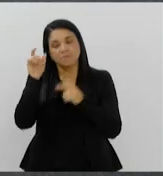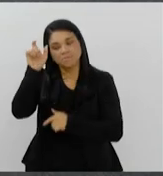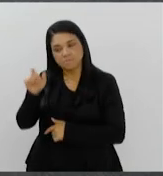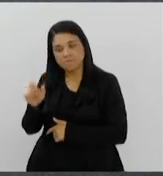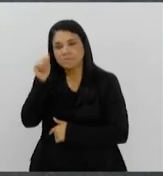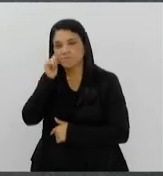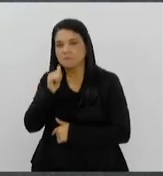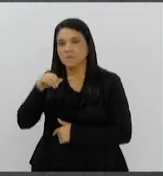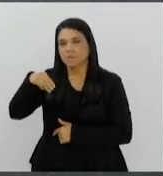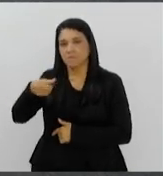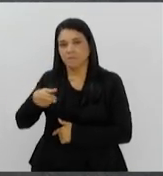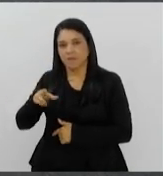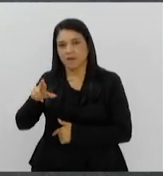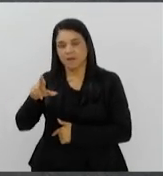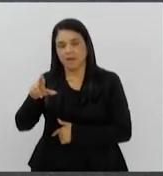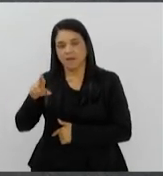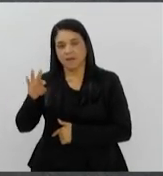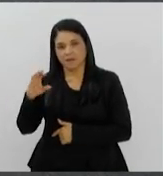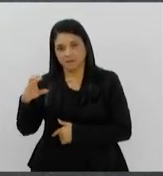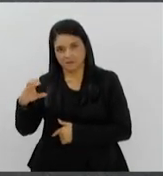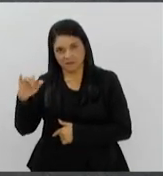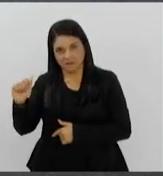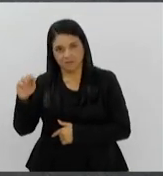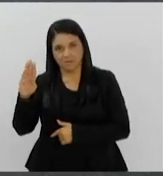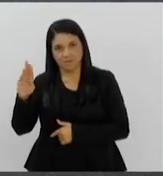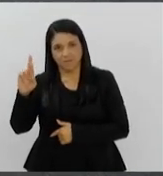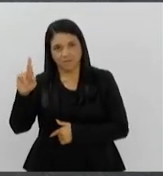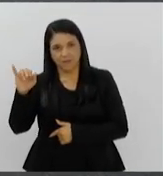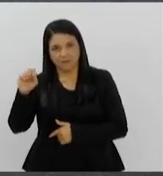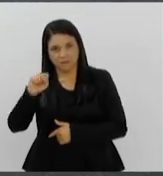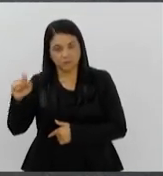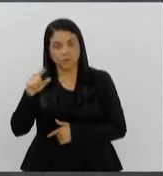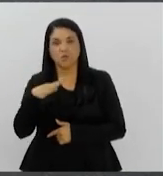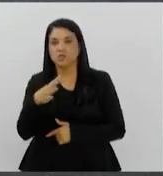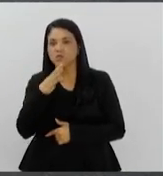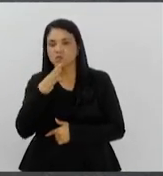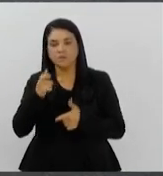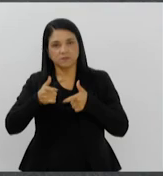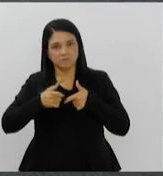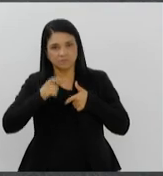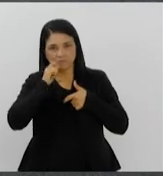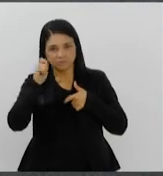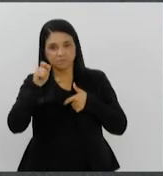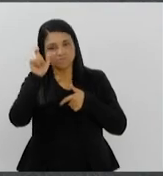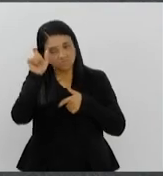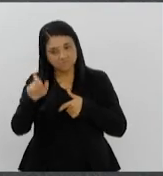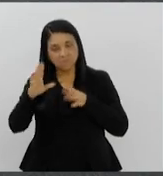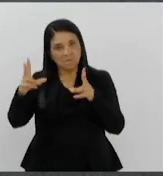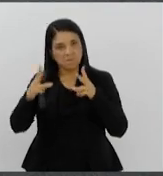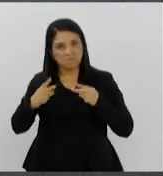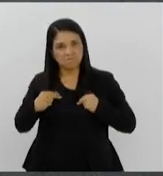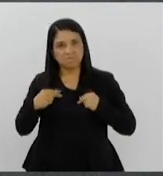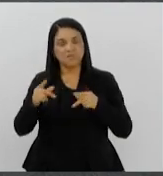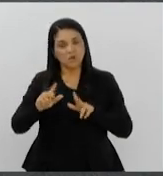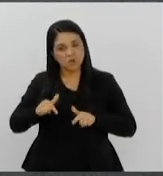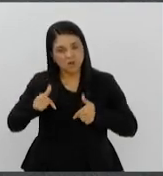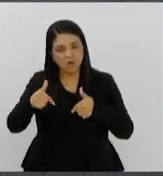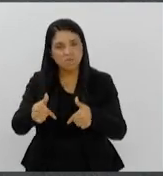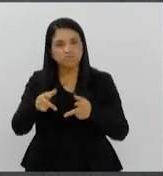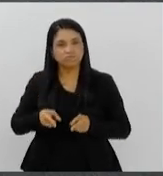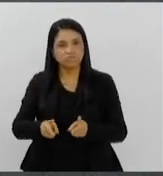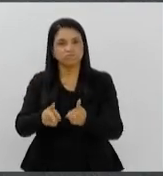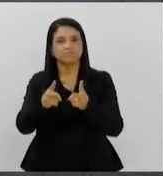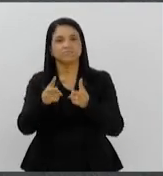Brasil e dizer que esse reconhecimento da Assembleia Legislativa é extremamente merecido para que a senhora continue atuando,